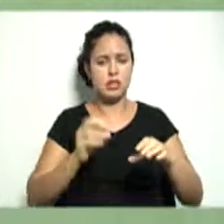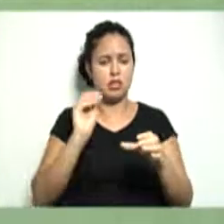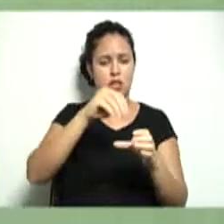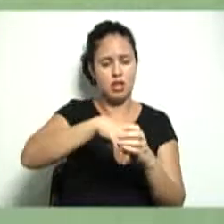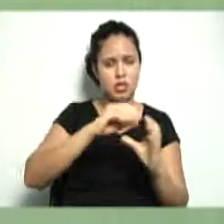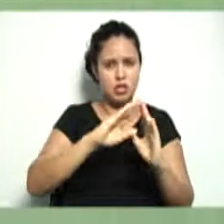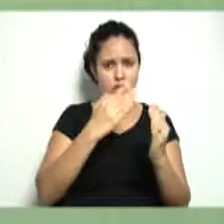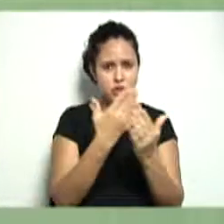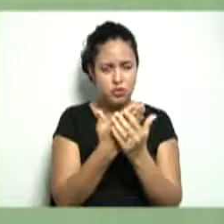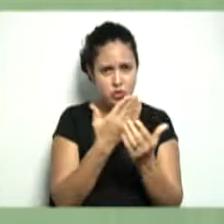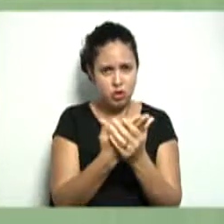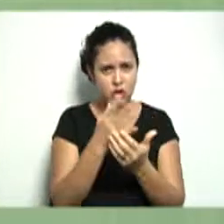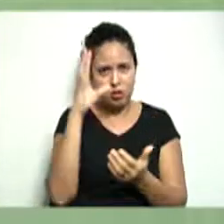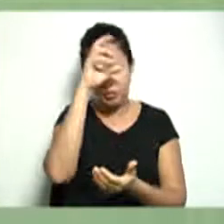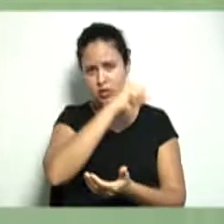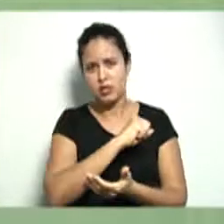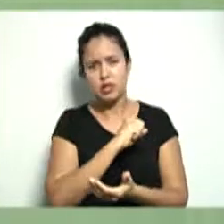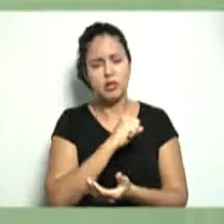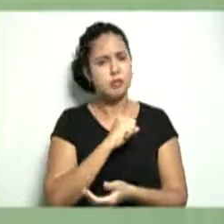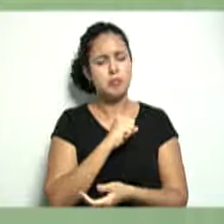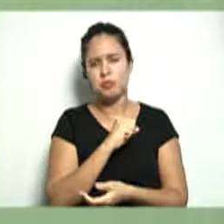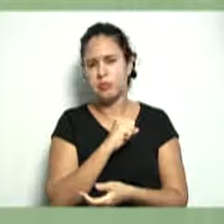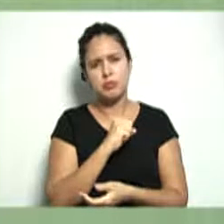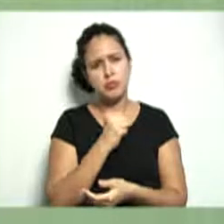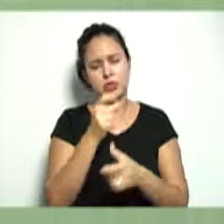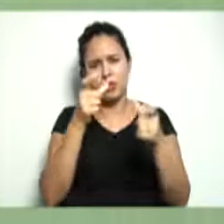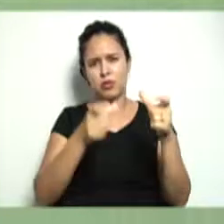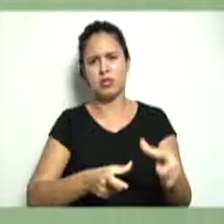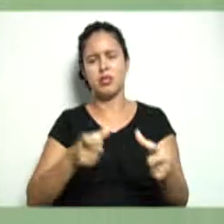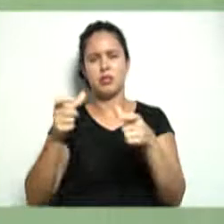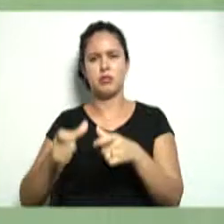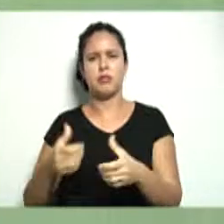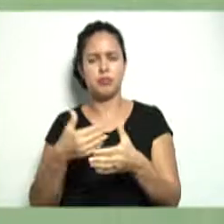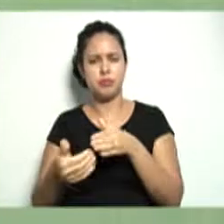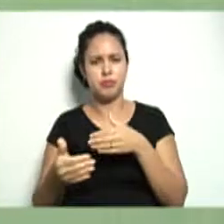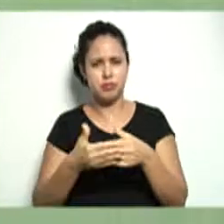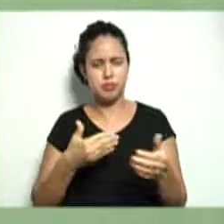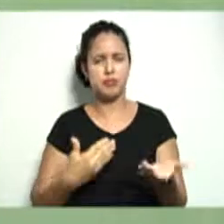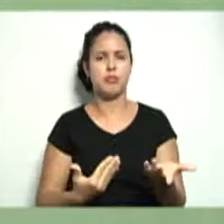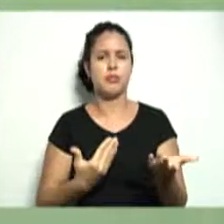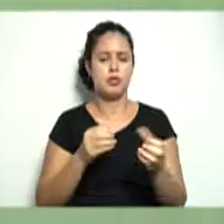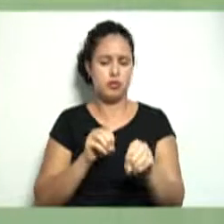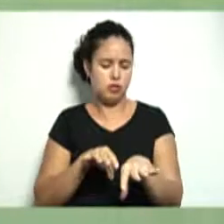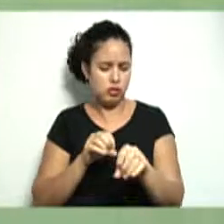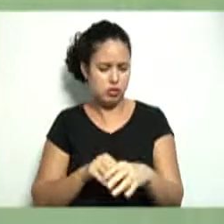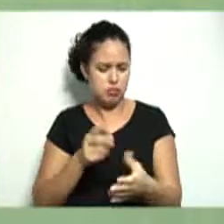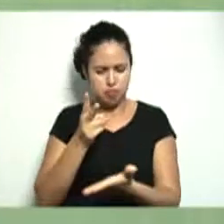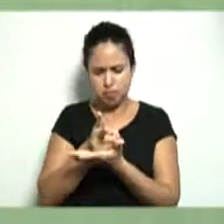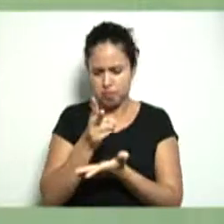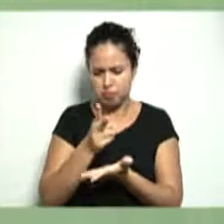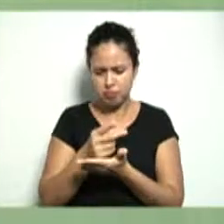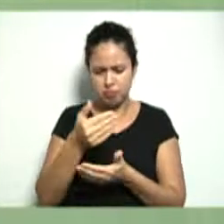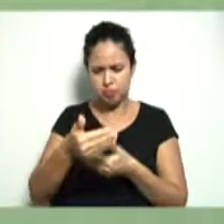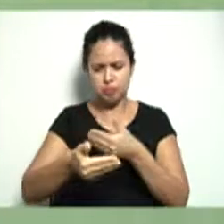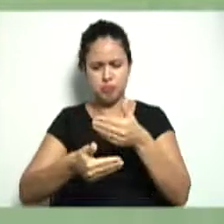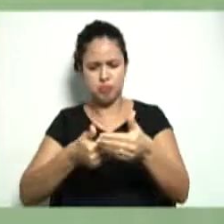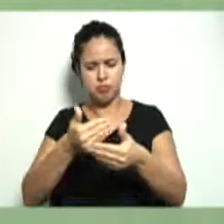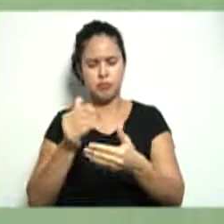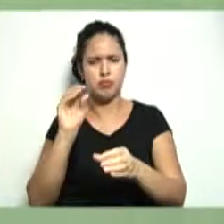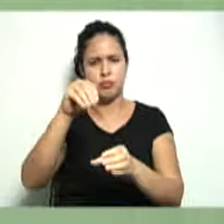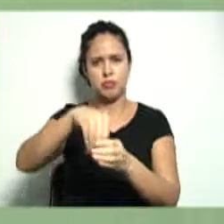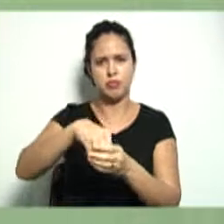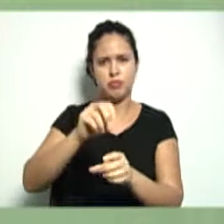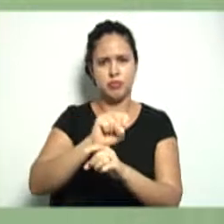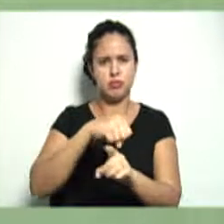ambiente escolar para aprendermos. Educação é um processo amplo e difuso na